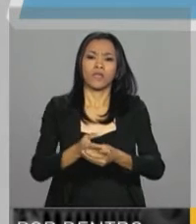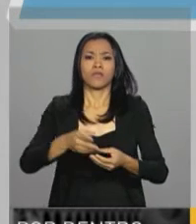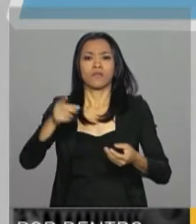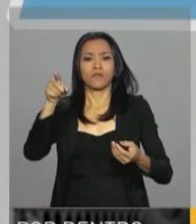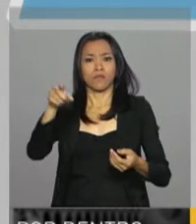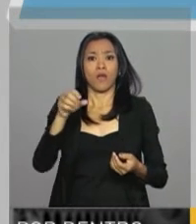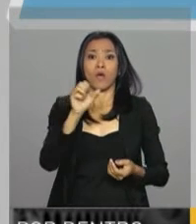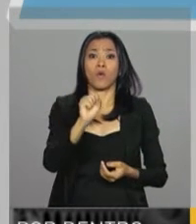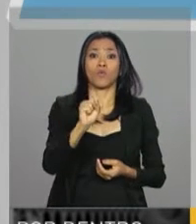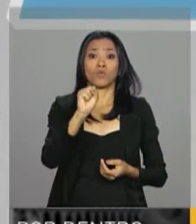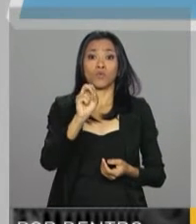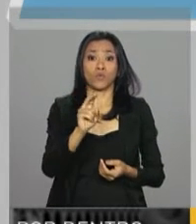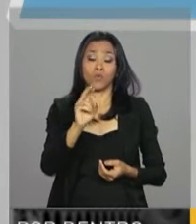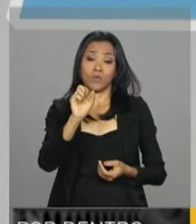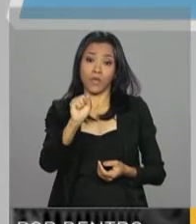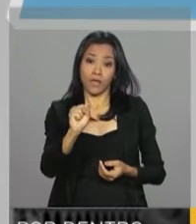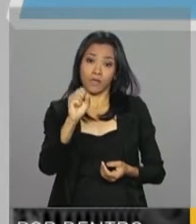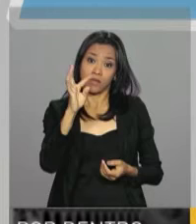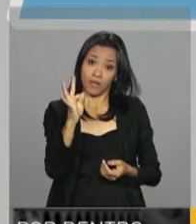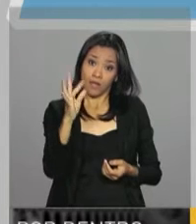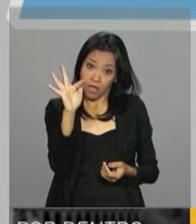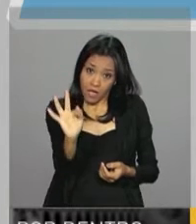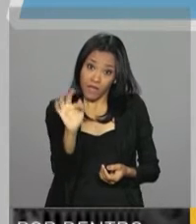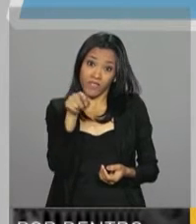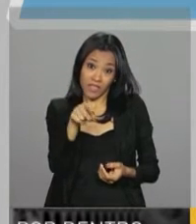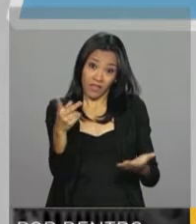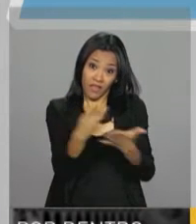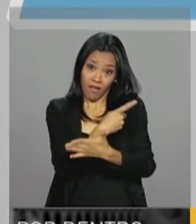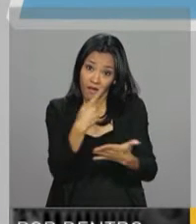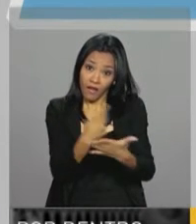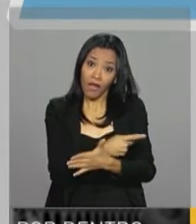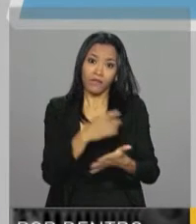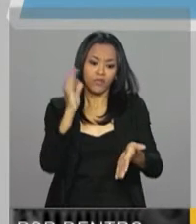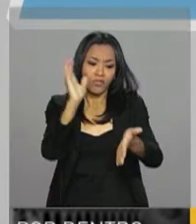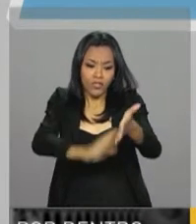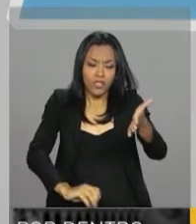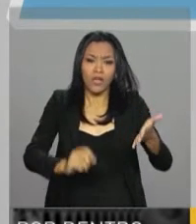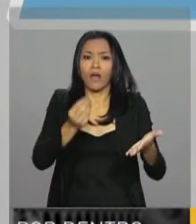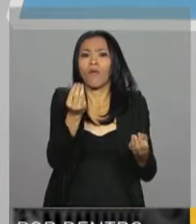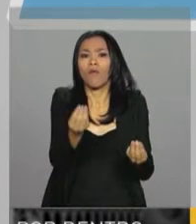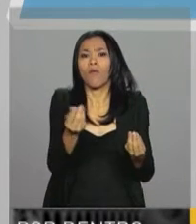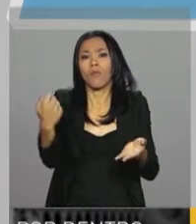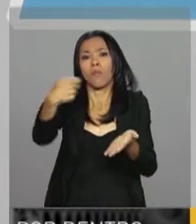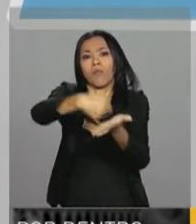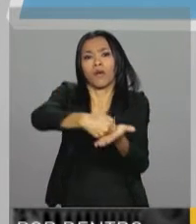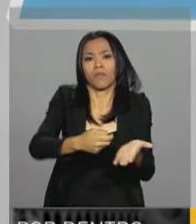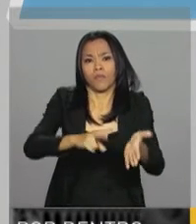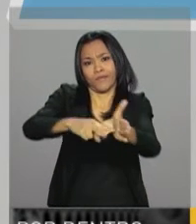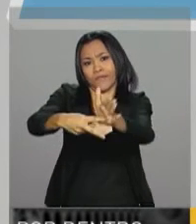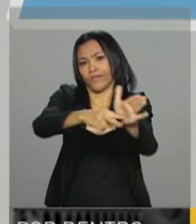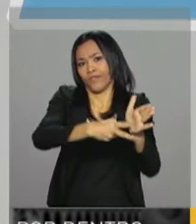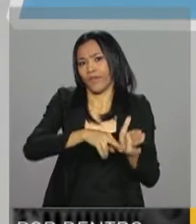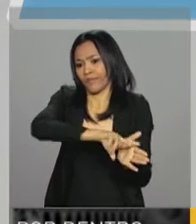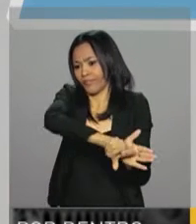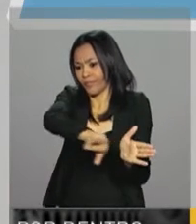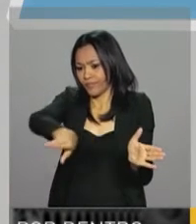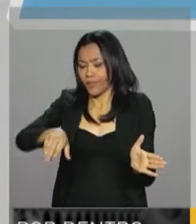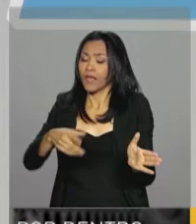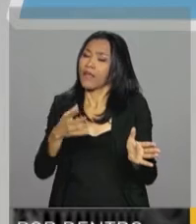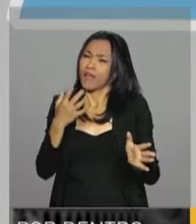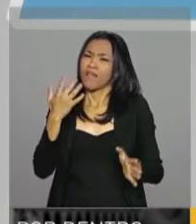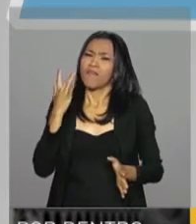pergunto o governo defenderá essa medida ou aceitará negociar a volta da obrigatoriedade